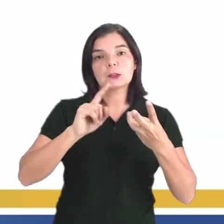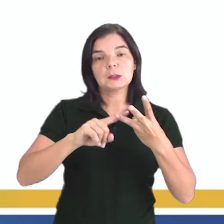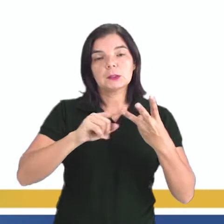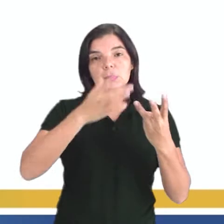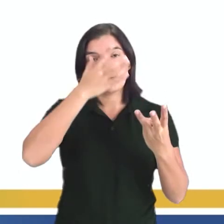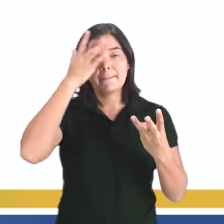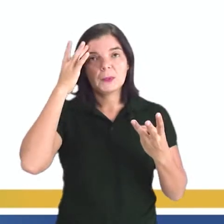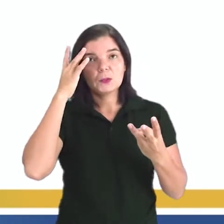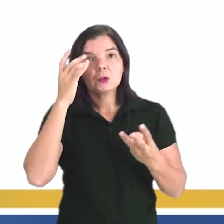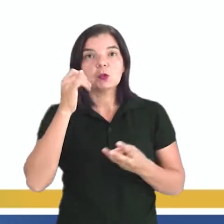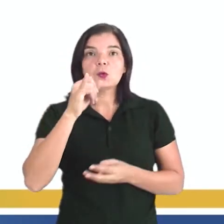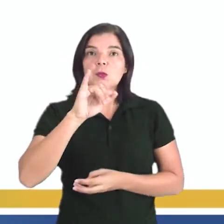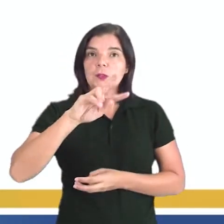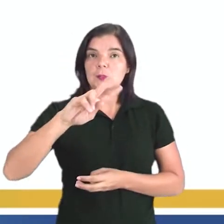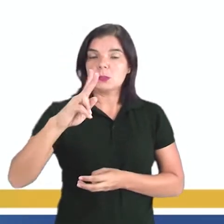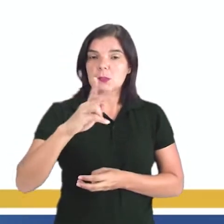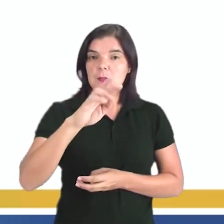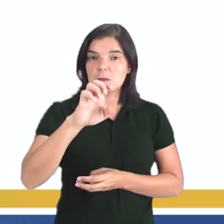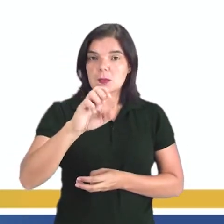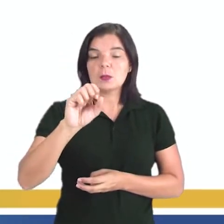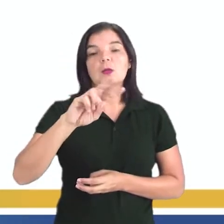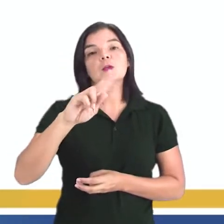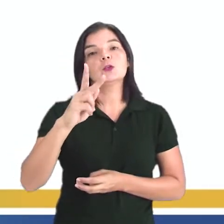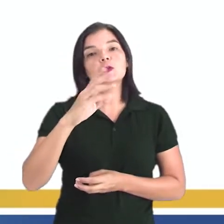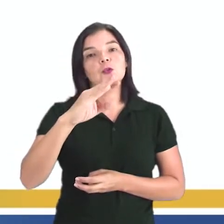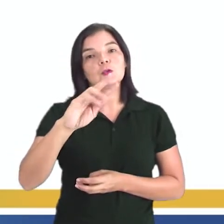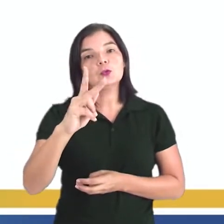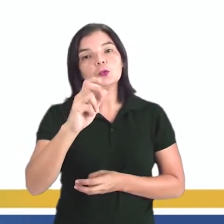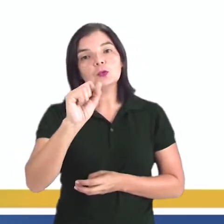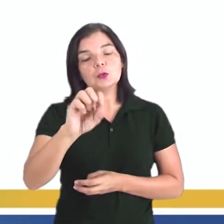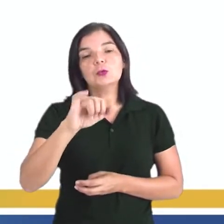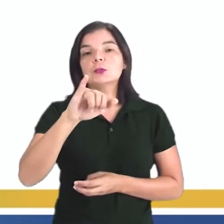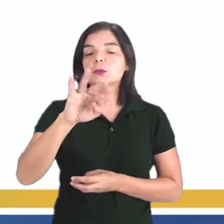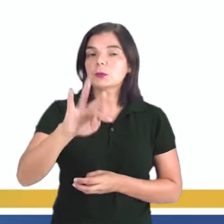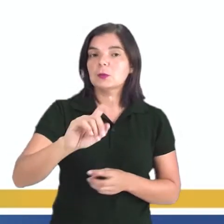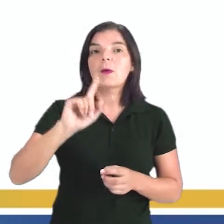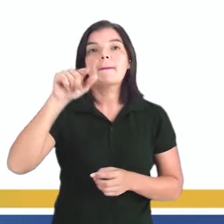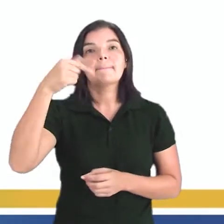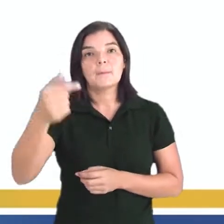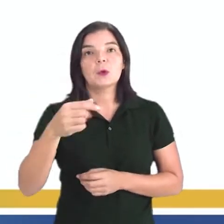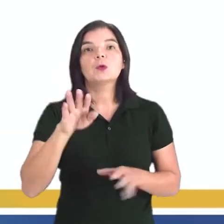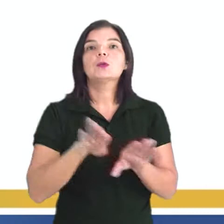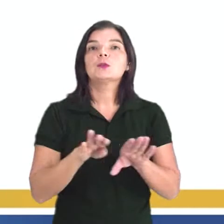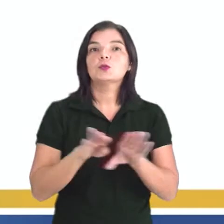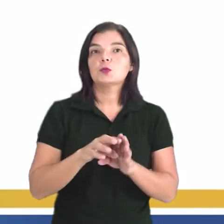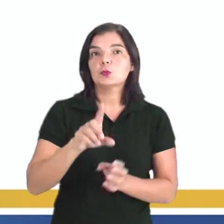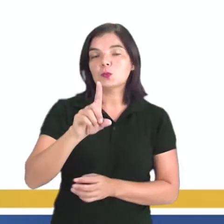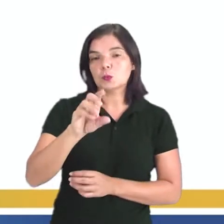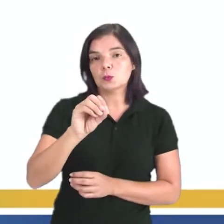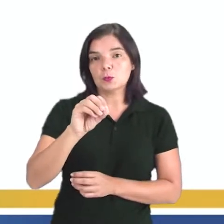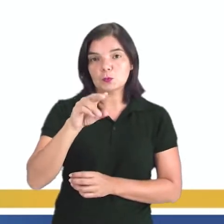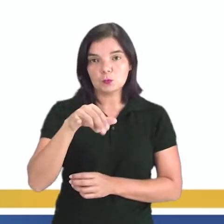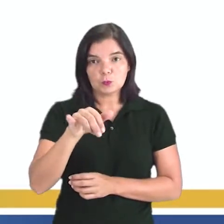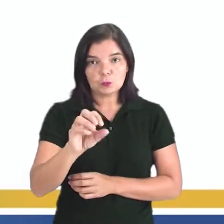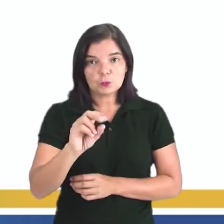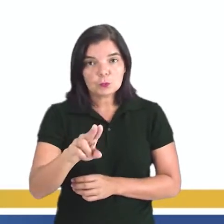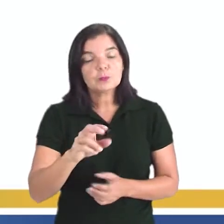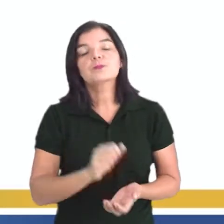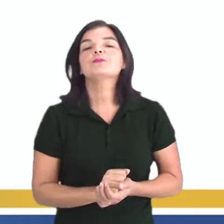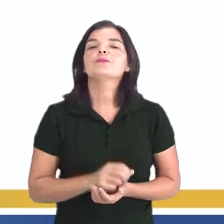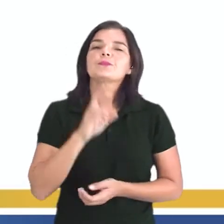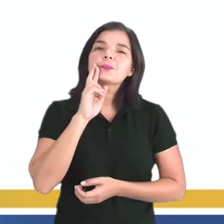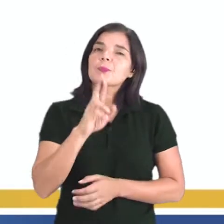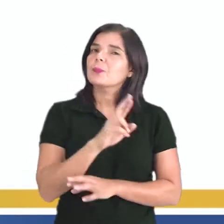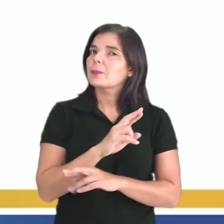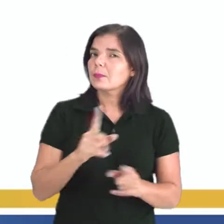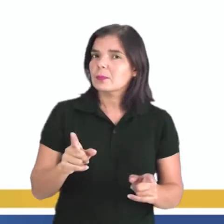que é he, she, it, nós usamos o pronome does, e para todos os outros pronomes a gente usa do, ok? Nas respostas é que vai ser um